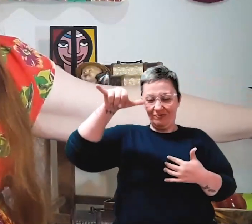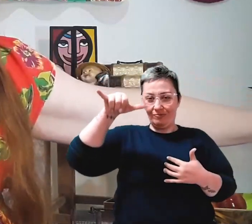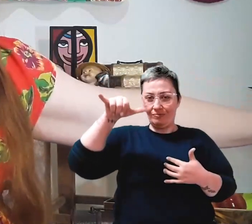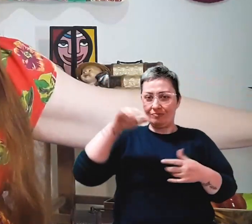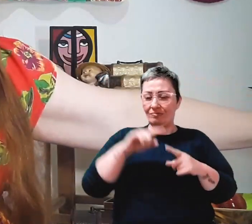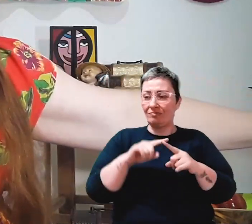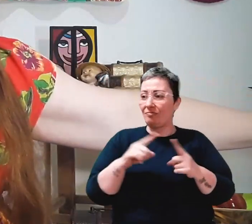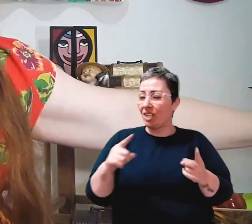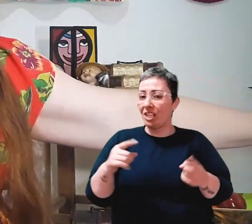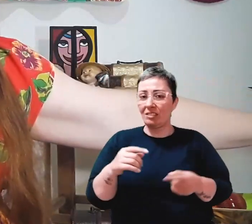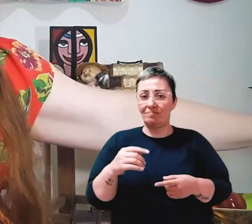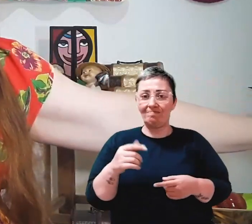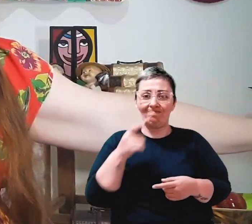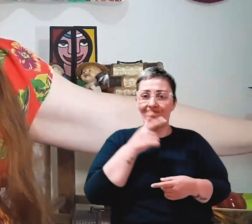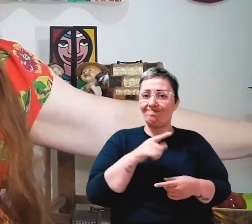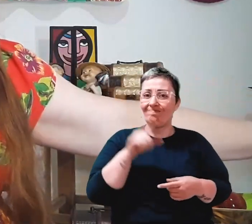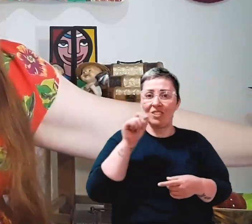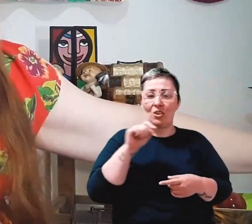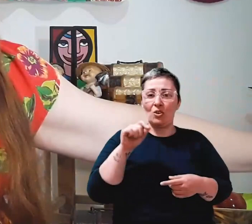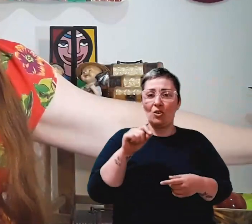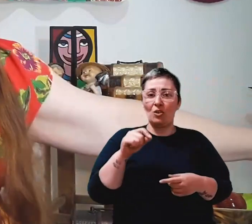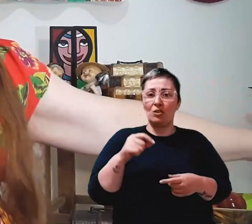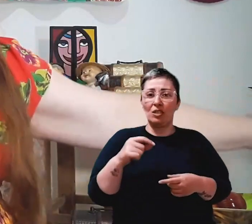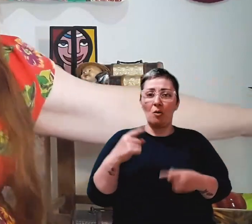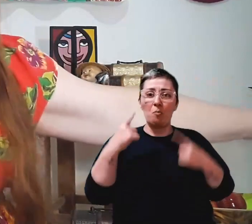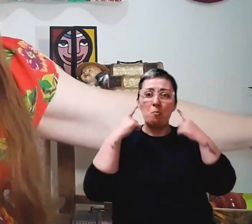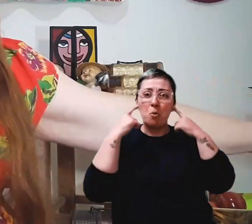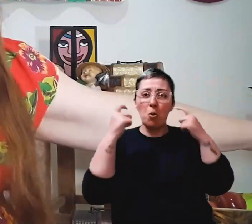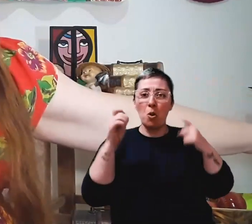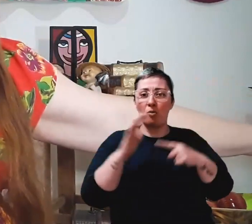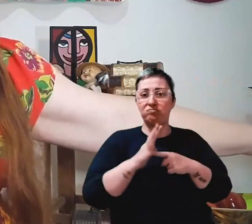Mas ela não conseguia fazer o barulhão do avião.